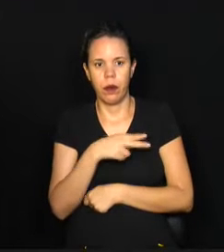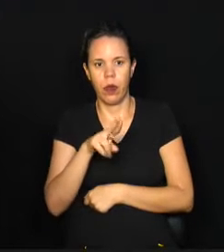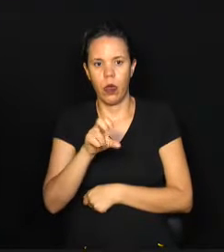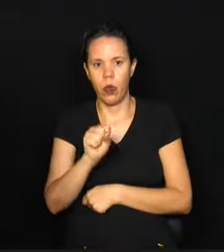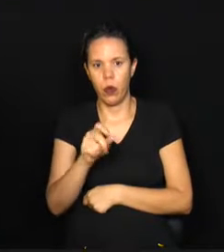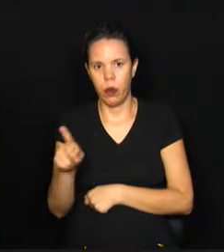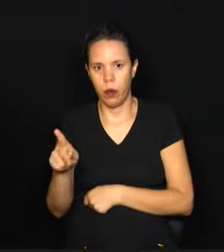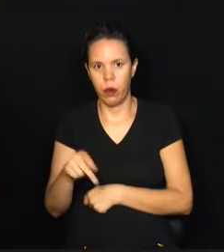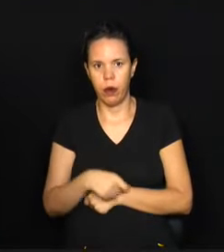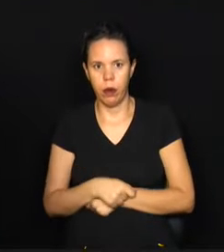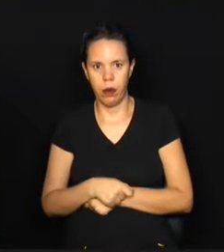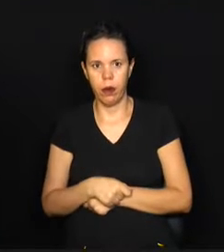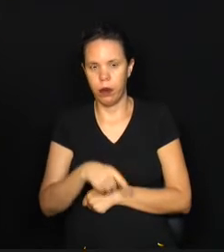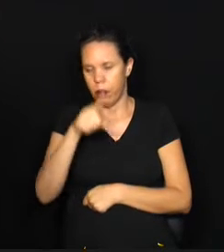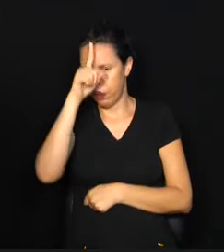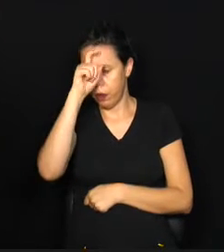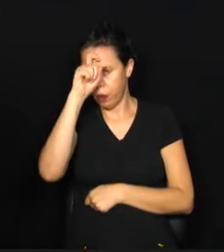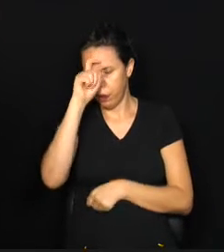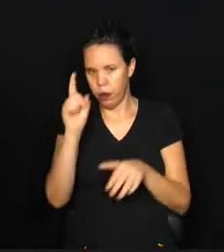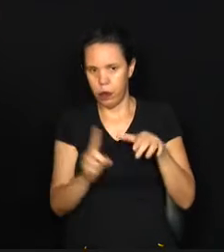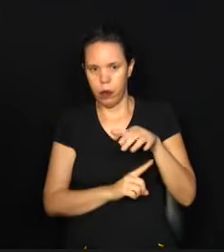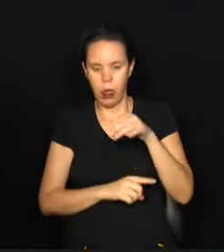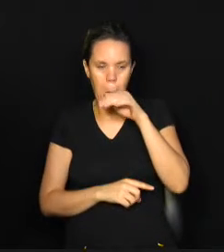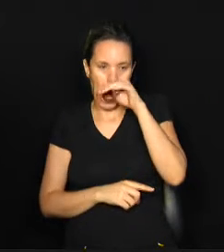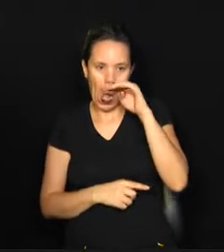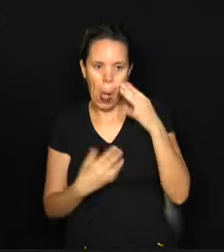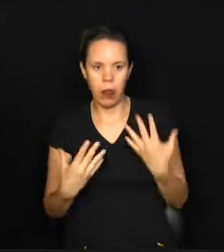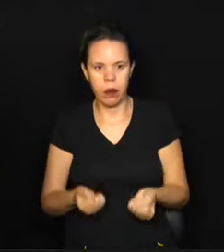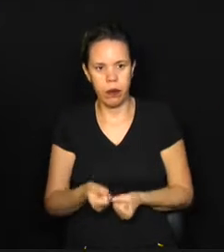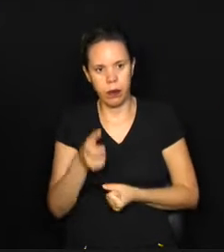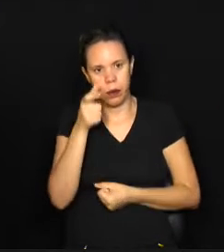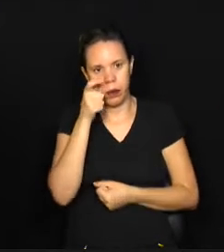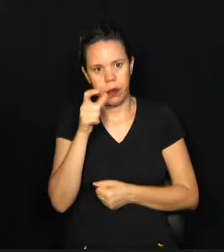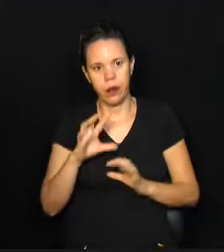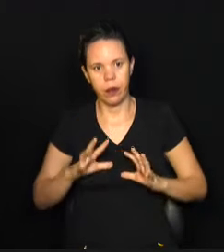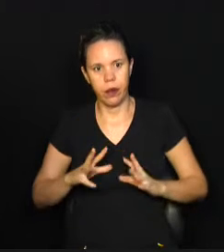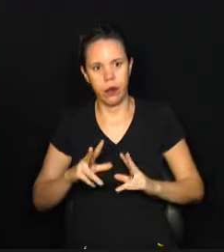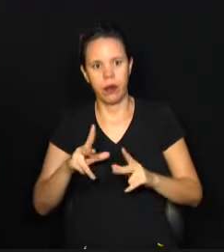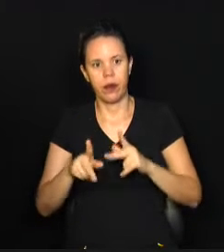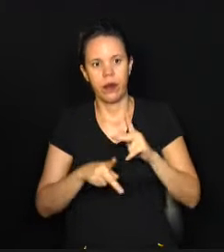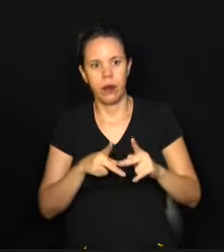também pelo Hospital das Clínicas. Então, nós vamos ouvir todas essas